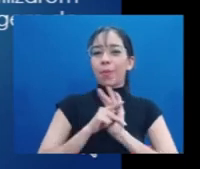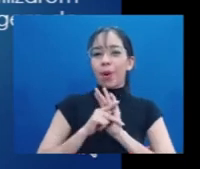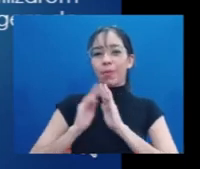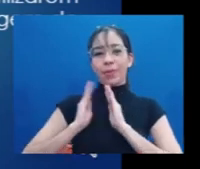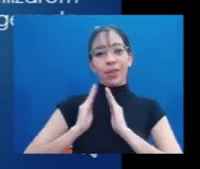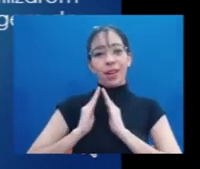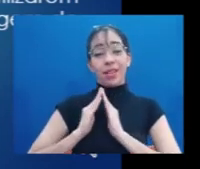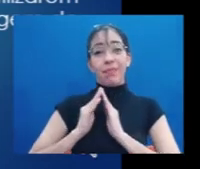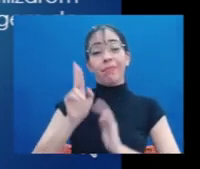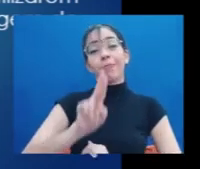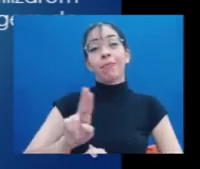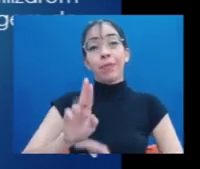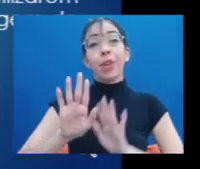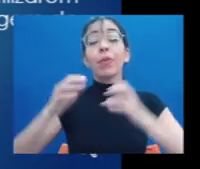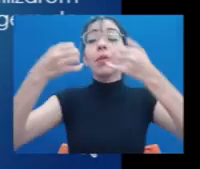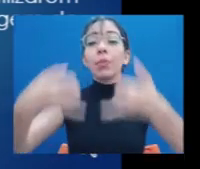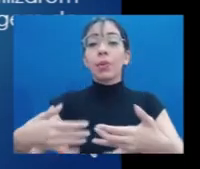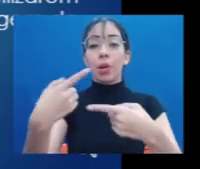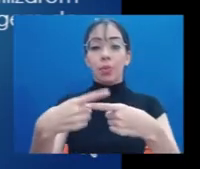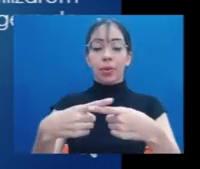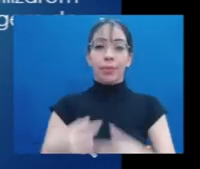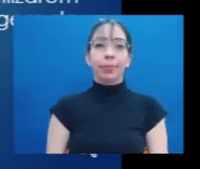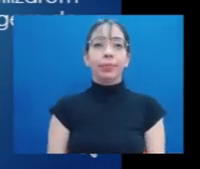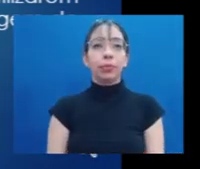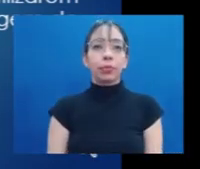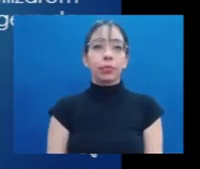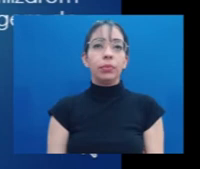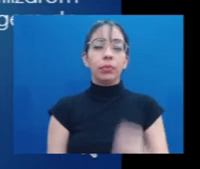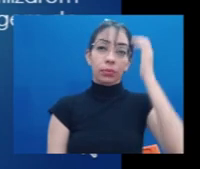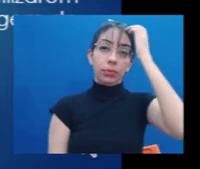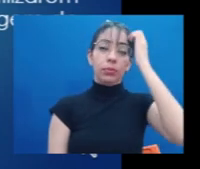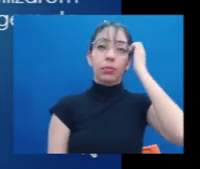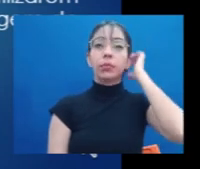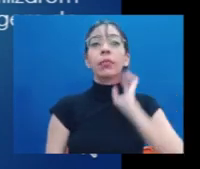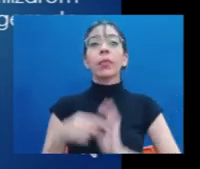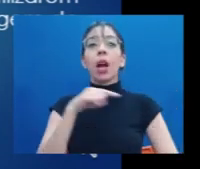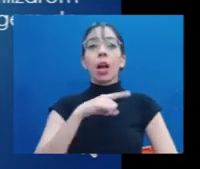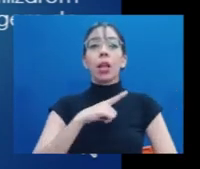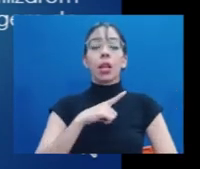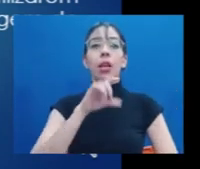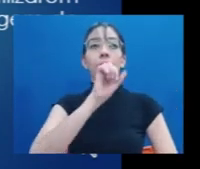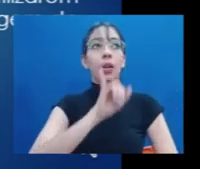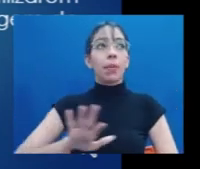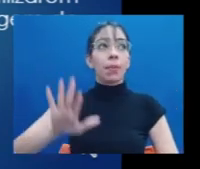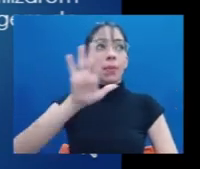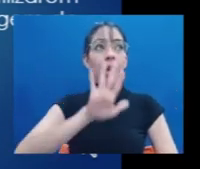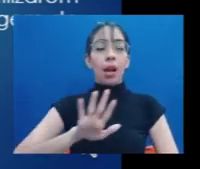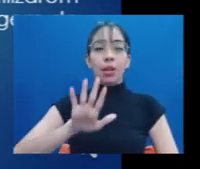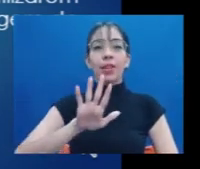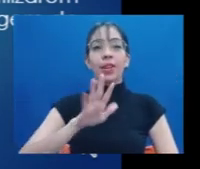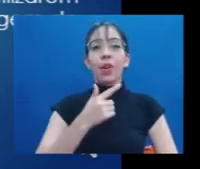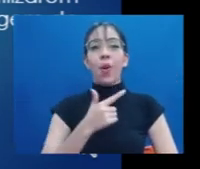podem gerar esses acidentes, esses incêndios, como eu já narrei aí nos slides anteriores. Então, no Brasil, é muito comum os laboratórios